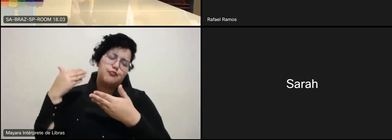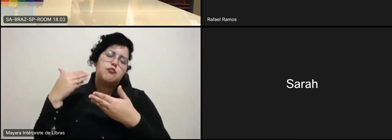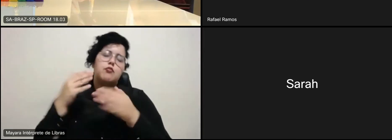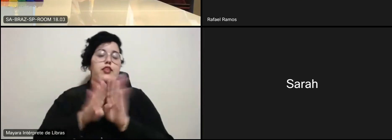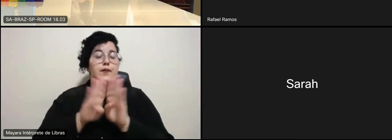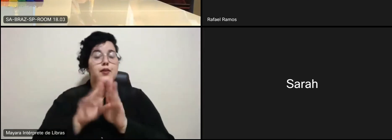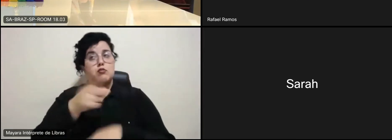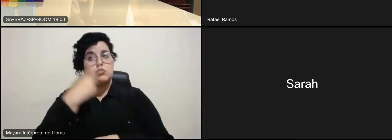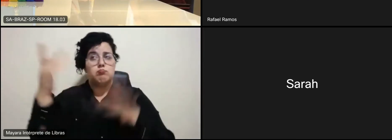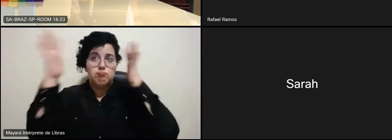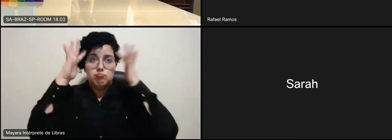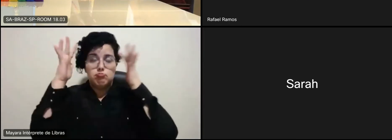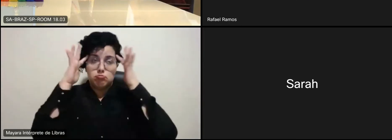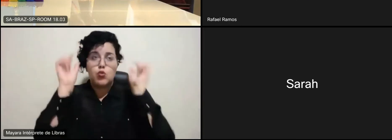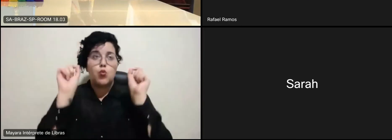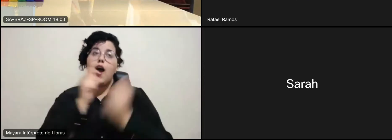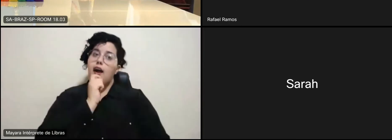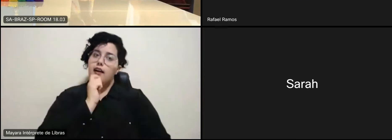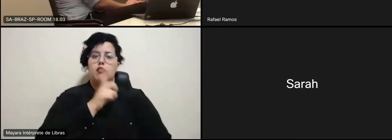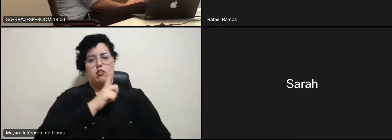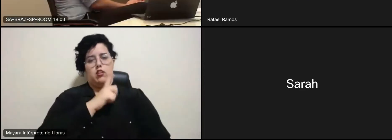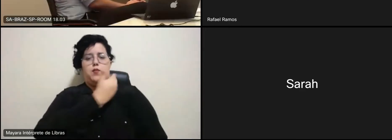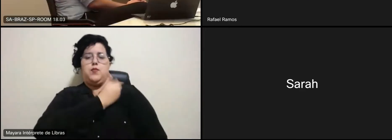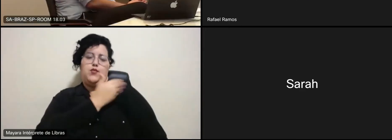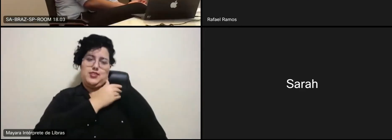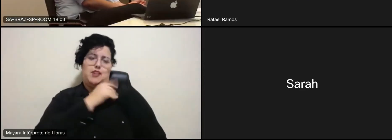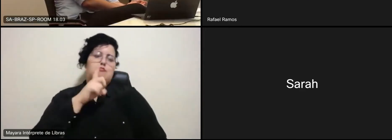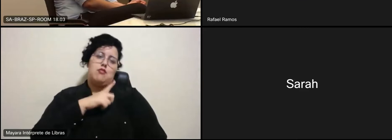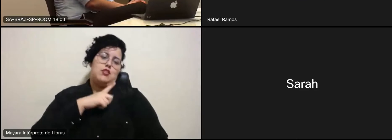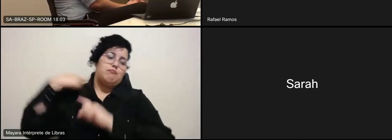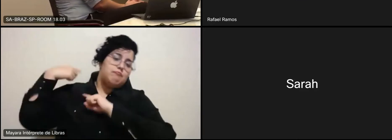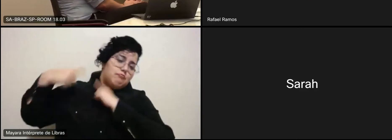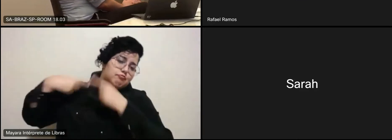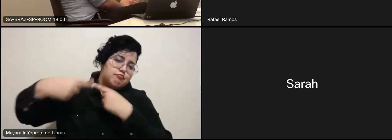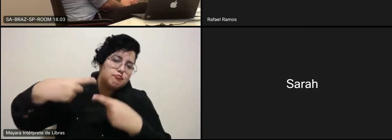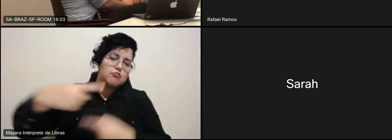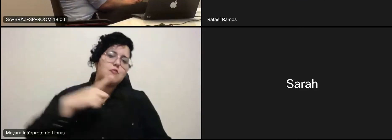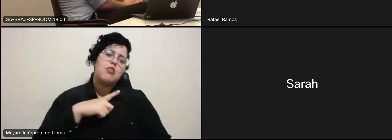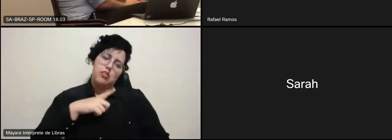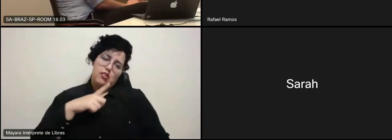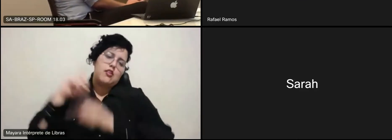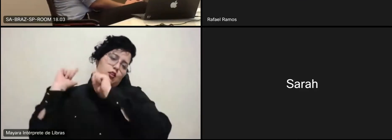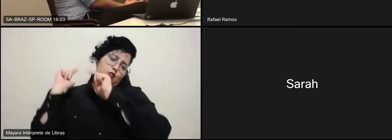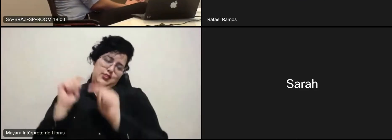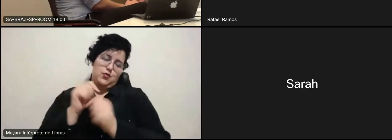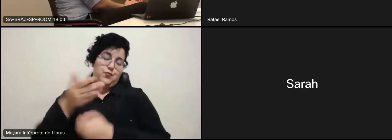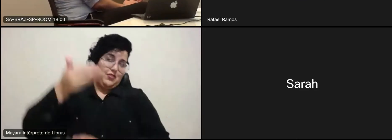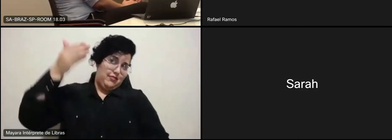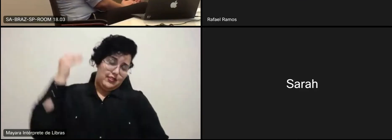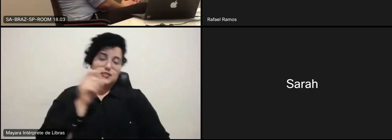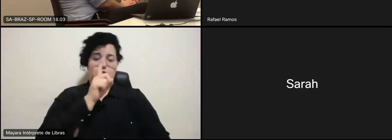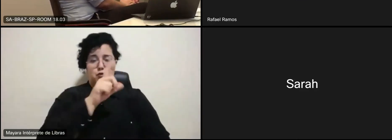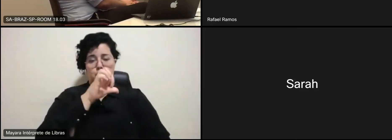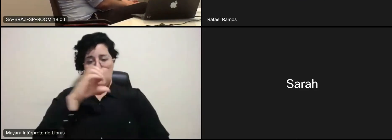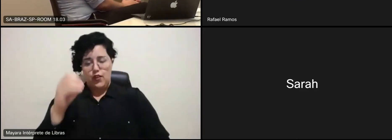gente sofre, a gente ainda sofre com os resquícios Exatamente. dessa prática. Porque nos anos 90, anos 80,